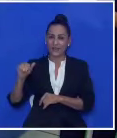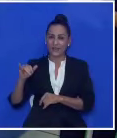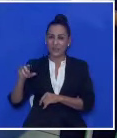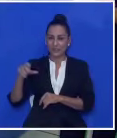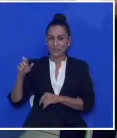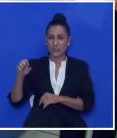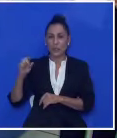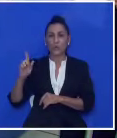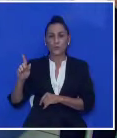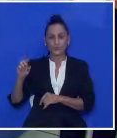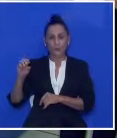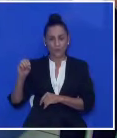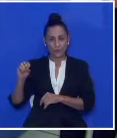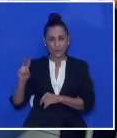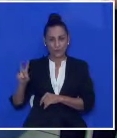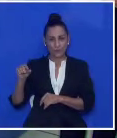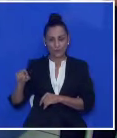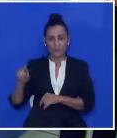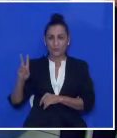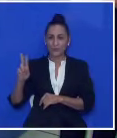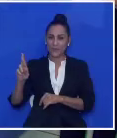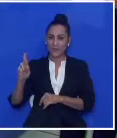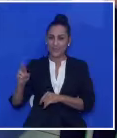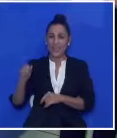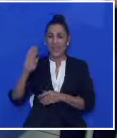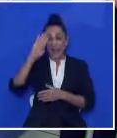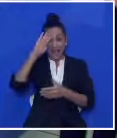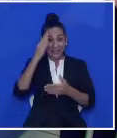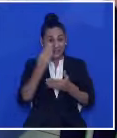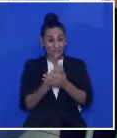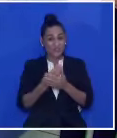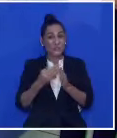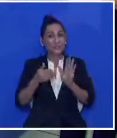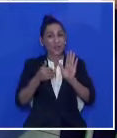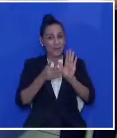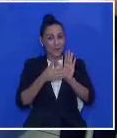loterias.caixa.gov.br. Acredite, aposte e boa sorte!